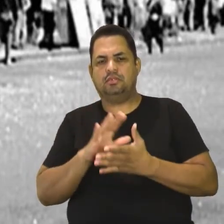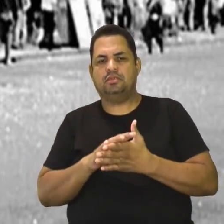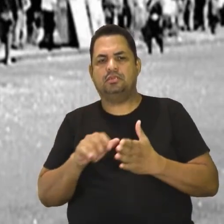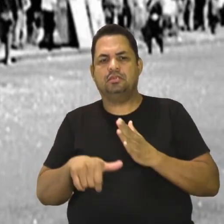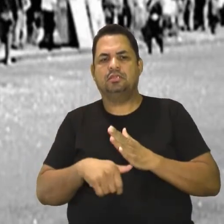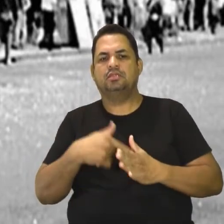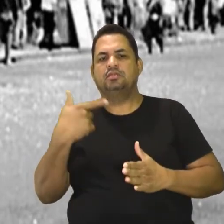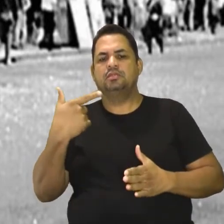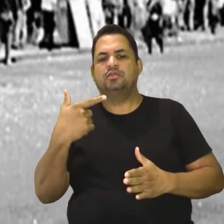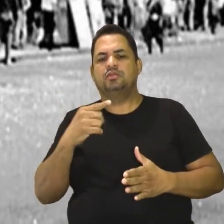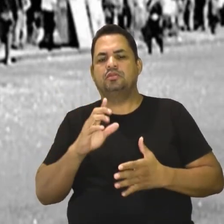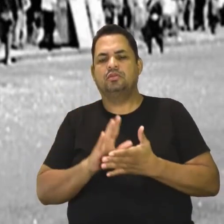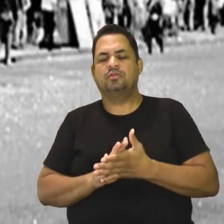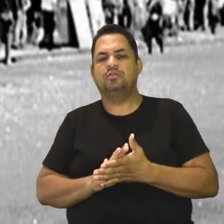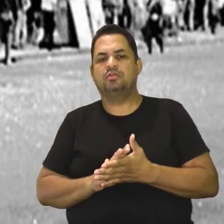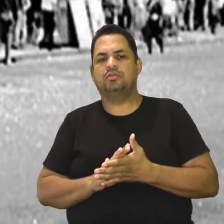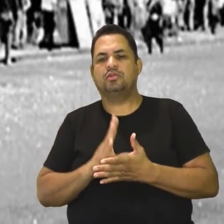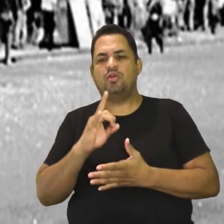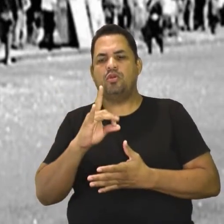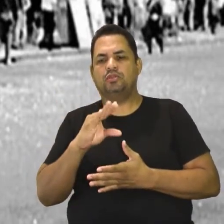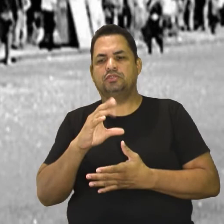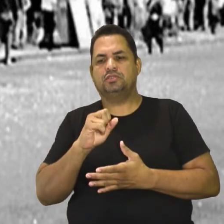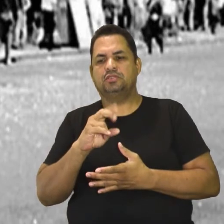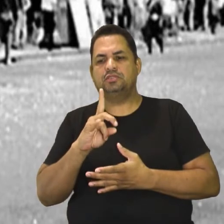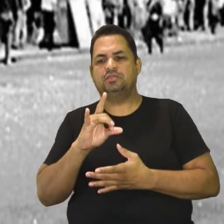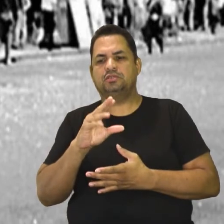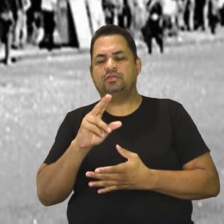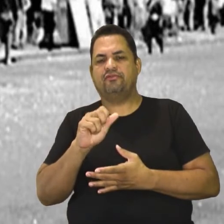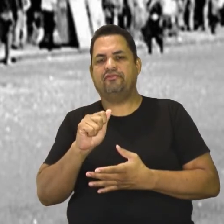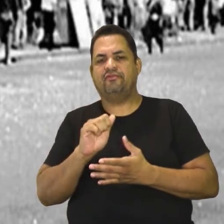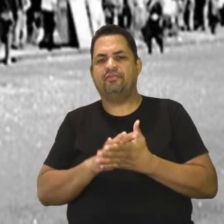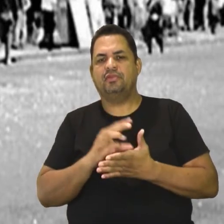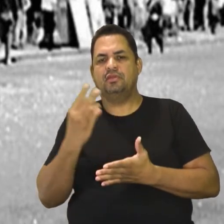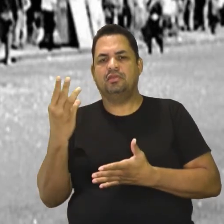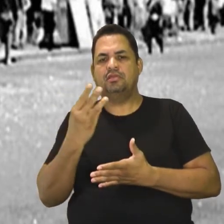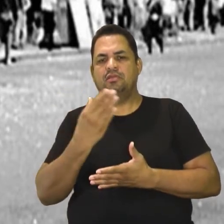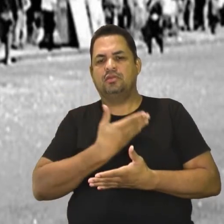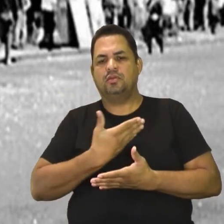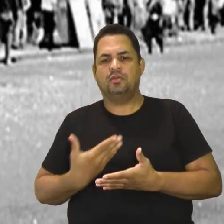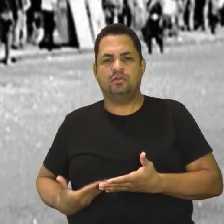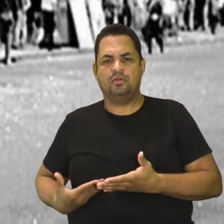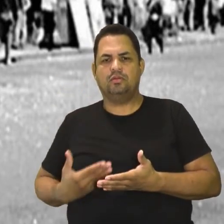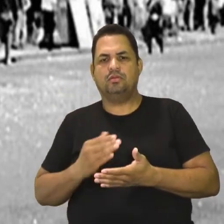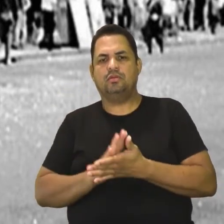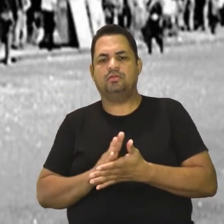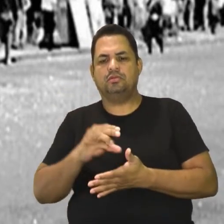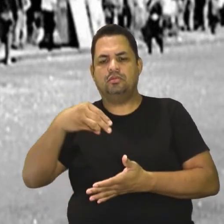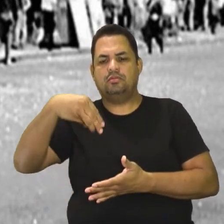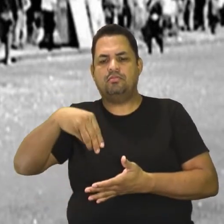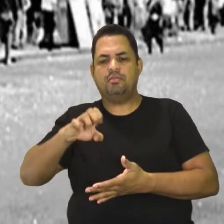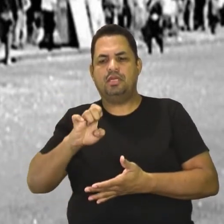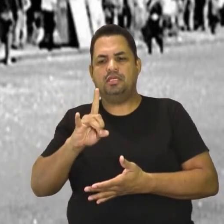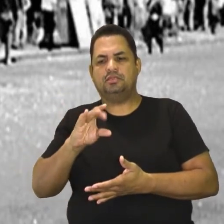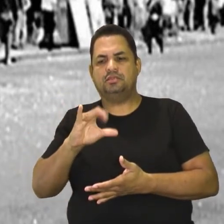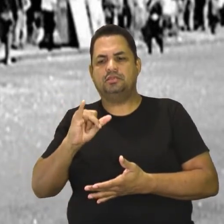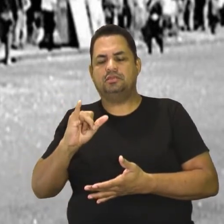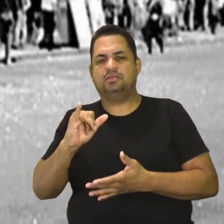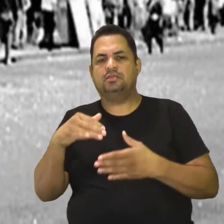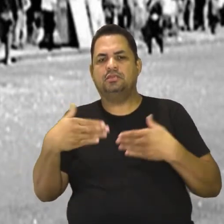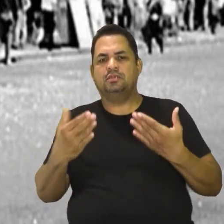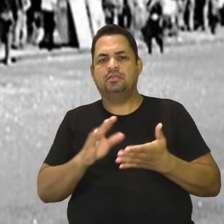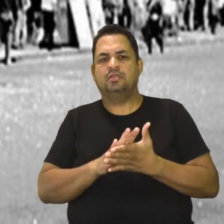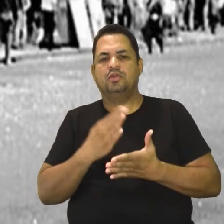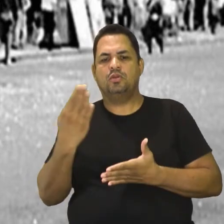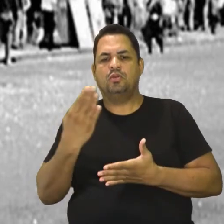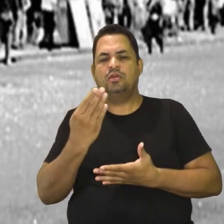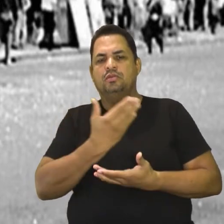Segundo governo, Costa e Silva. Terceiro governo, Médici.